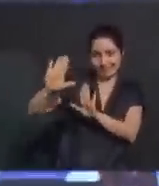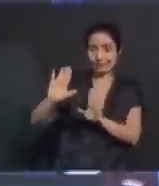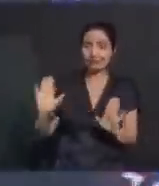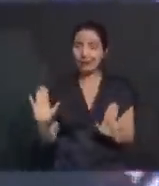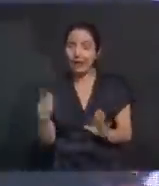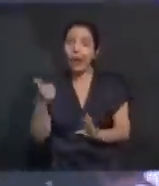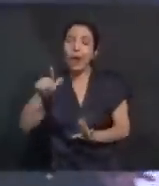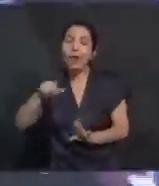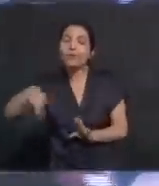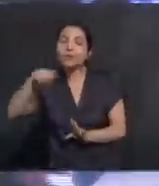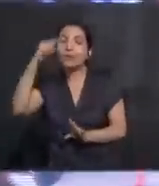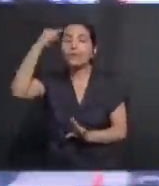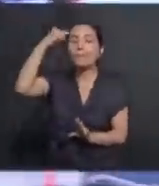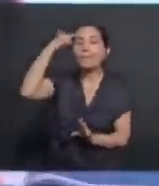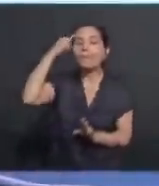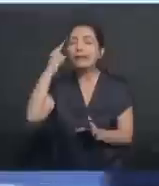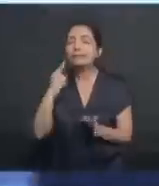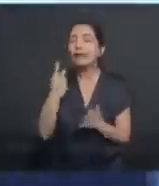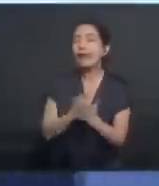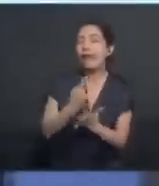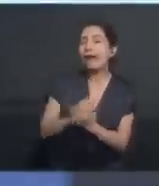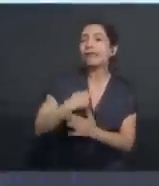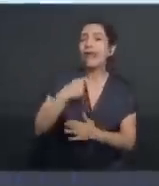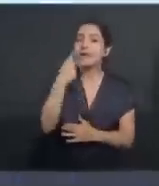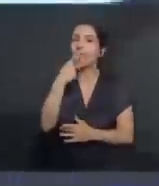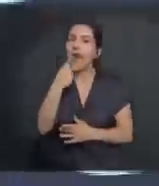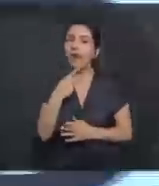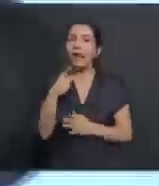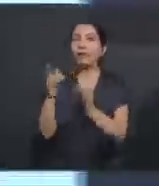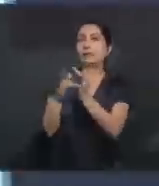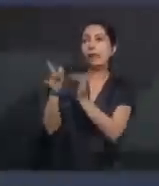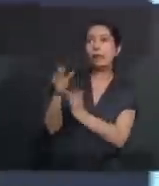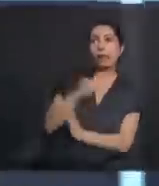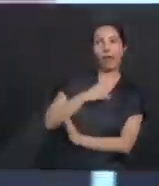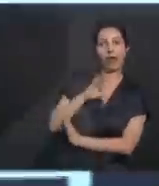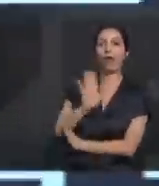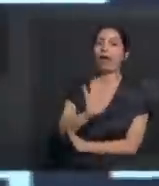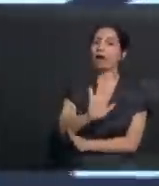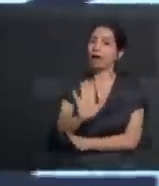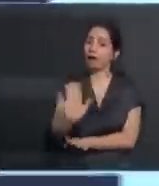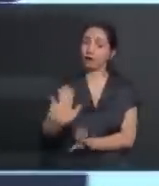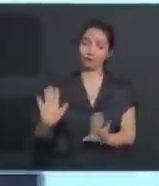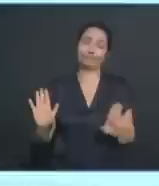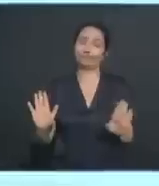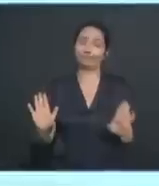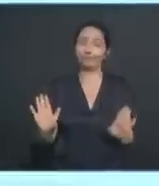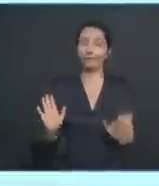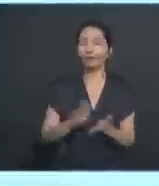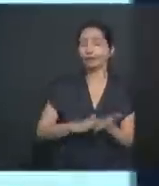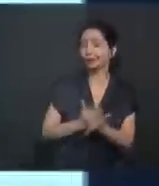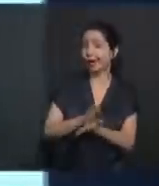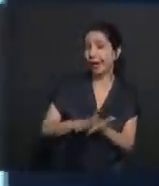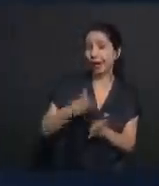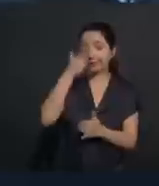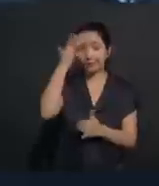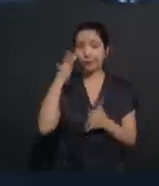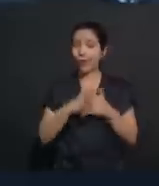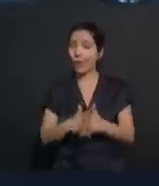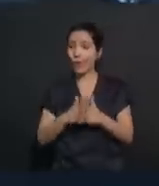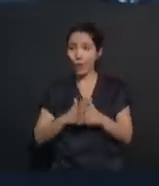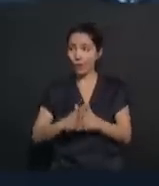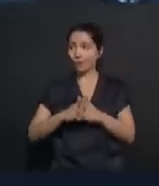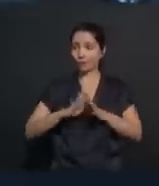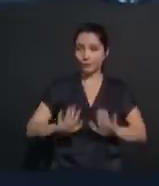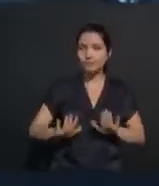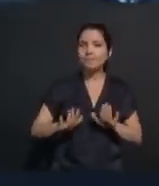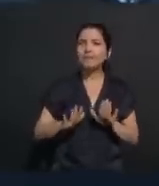insinua que Jesus estava pecando. Está muito cansativo o mundo de hoje. Hã? Então, dos